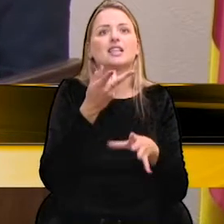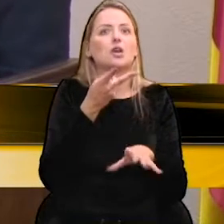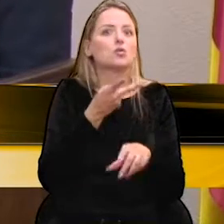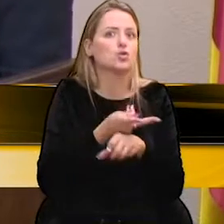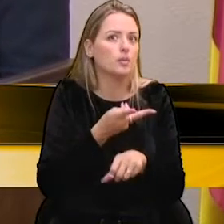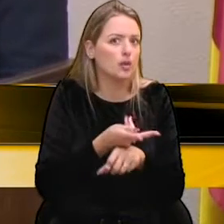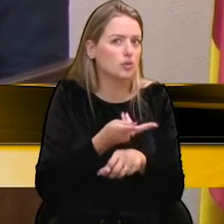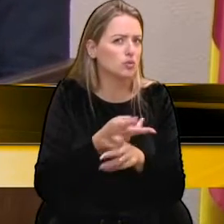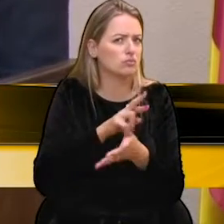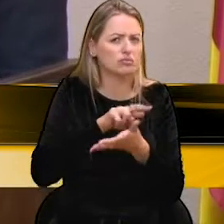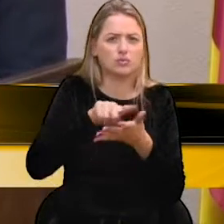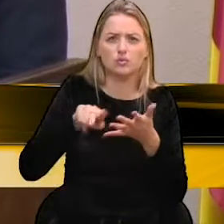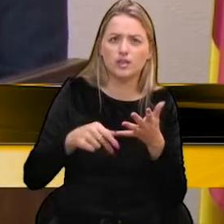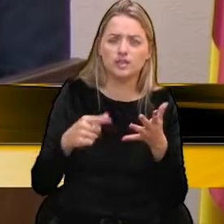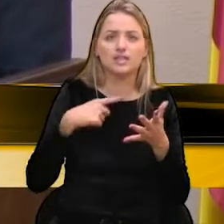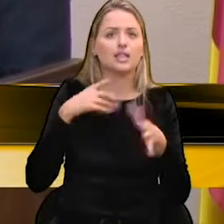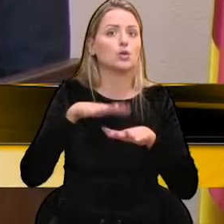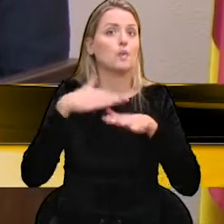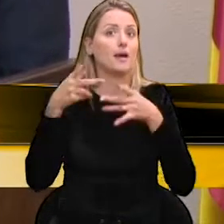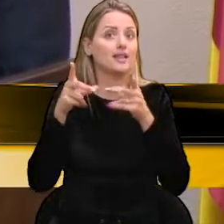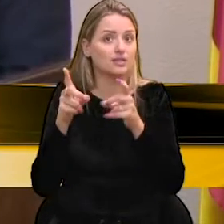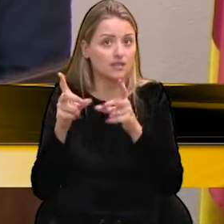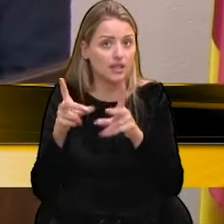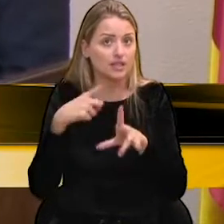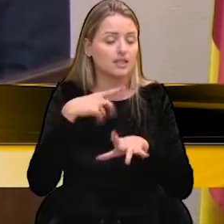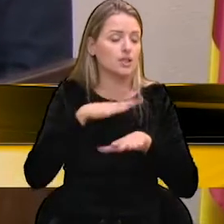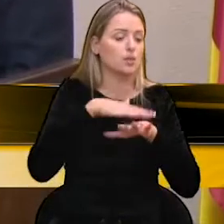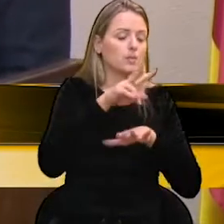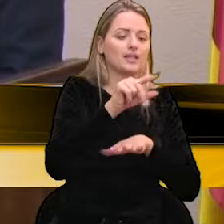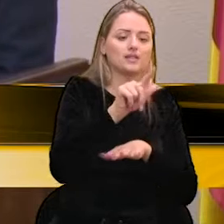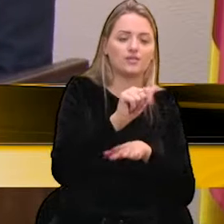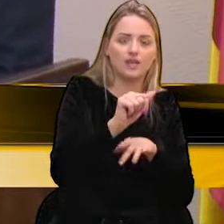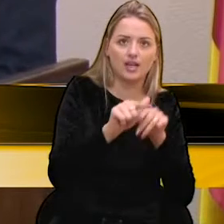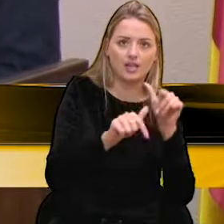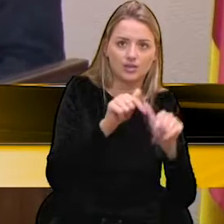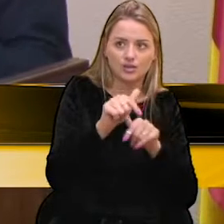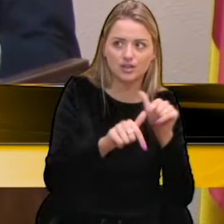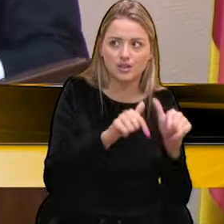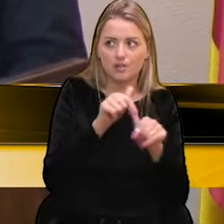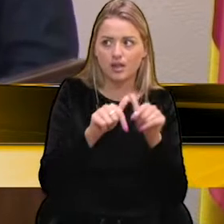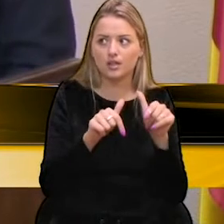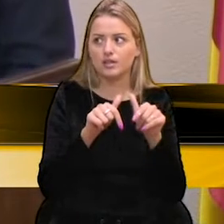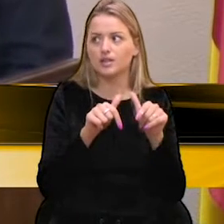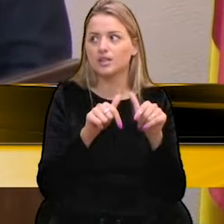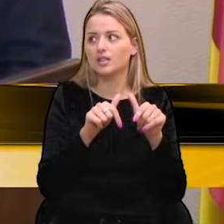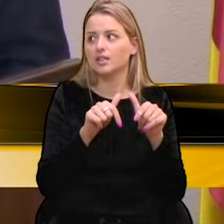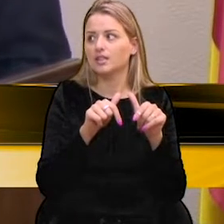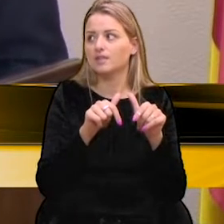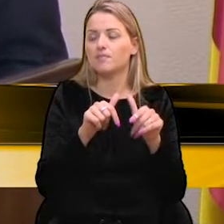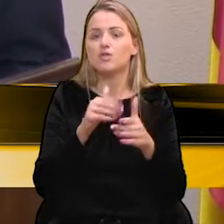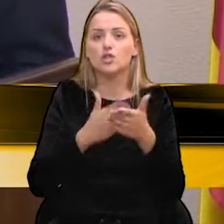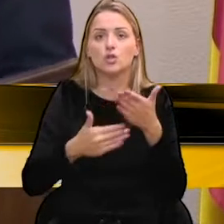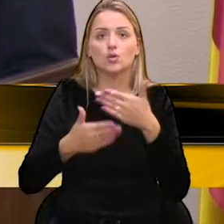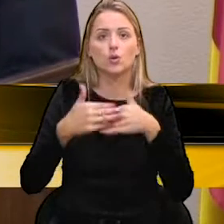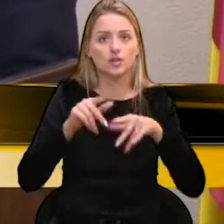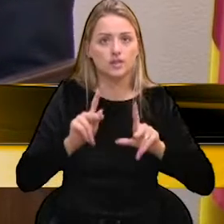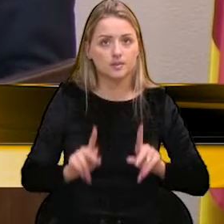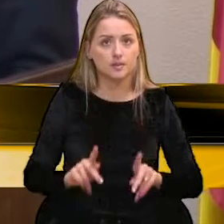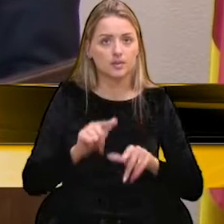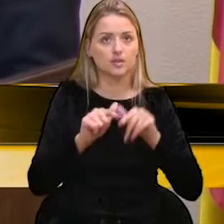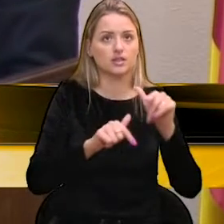produtos diversificados, ampliando a venda, a geração de emprego e também desses nossos produtores